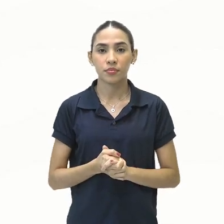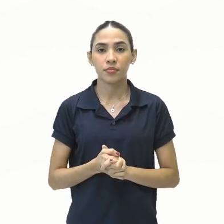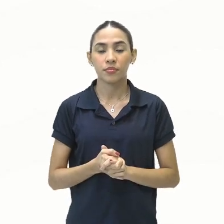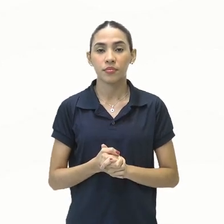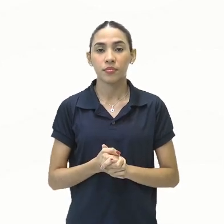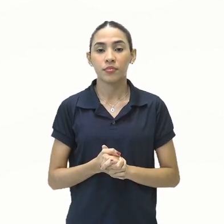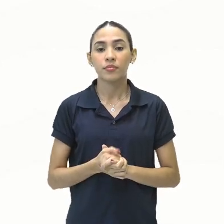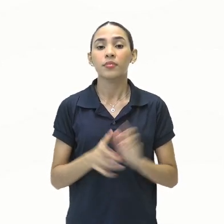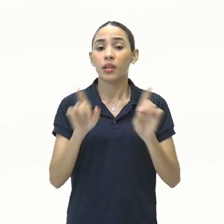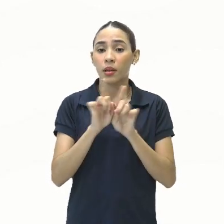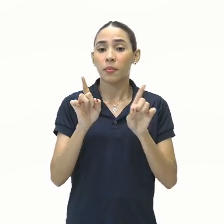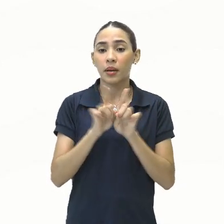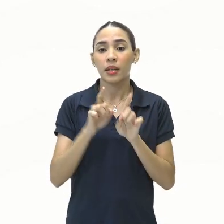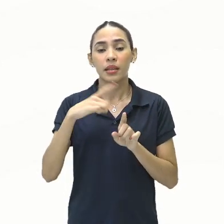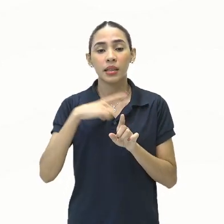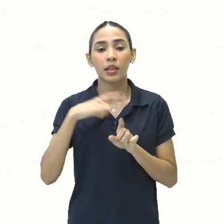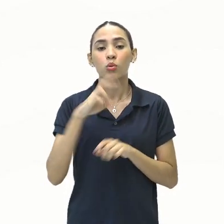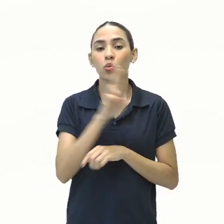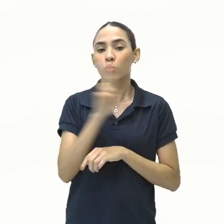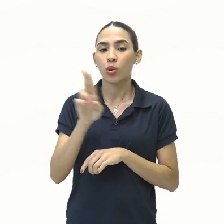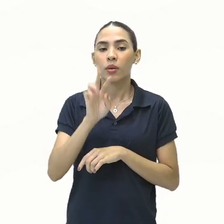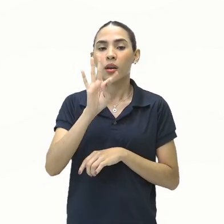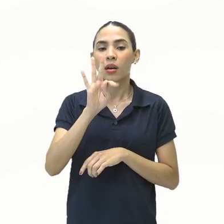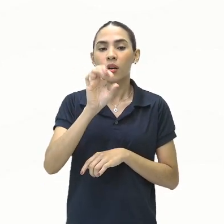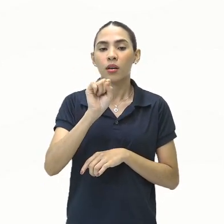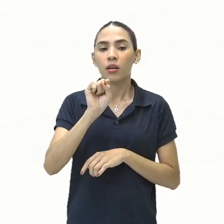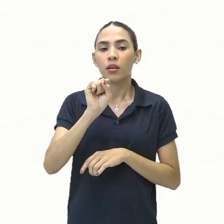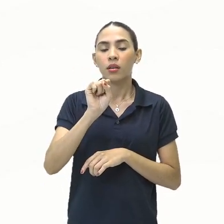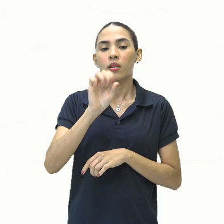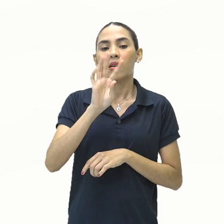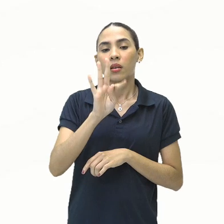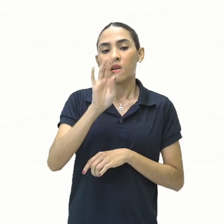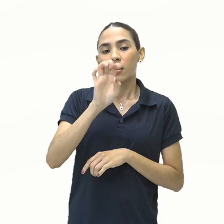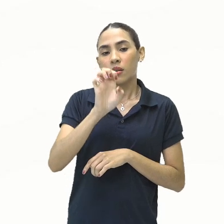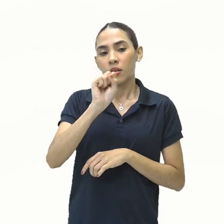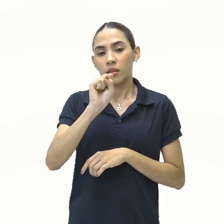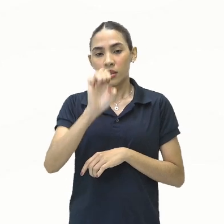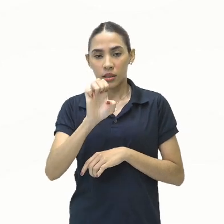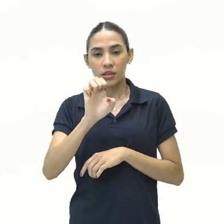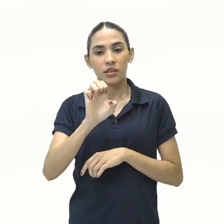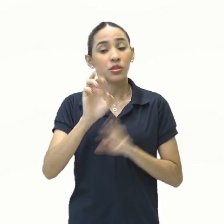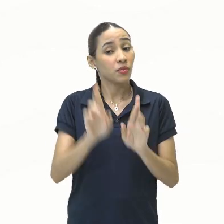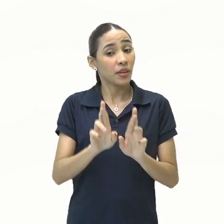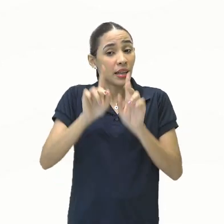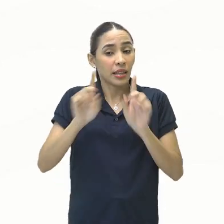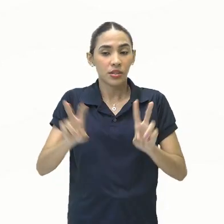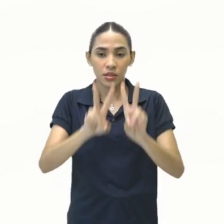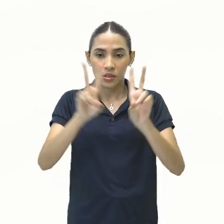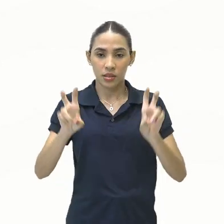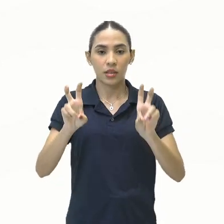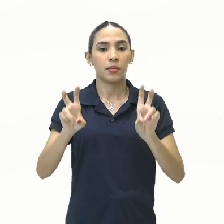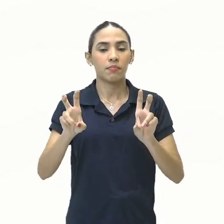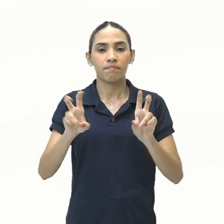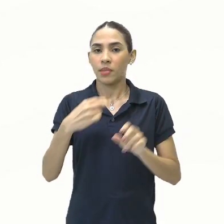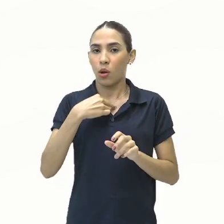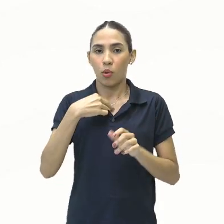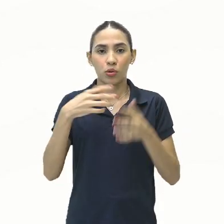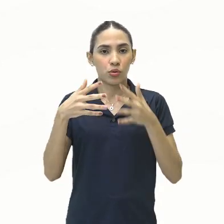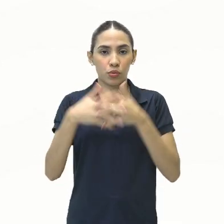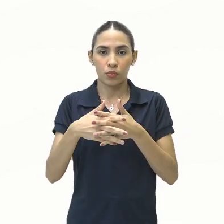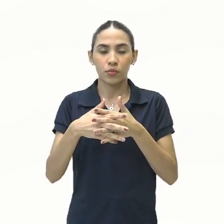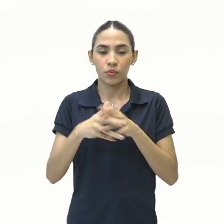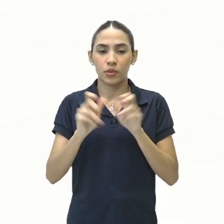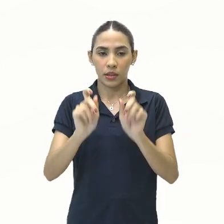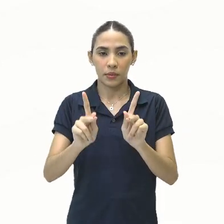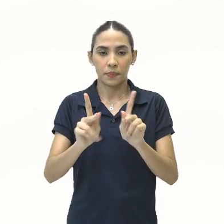é denominado tese, que não é o mesmo de tema, então não confundo também o tema com a